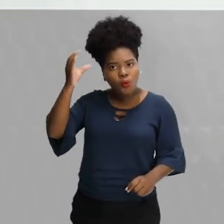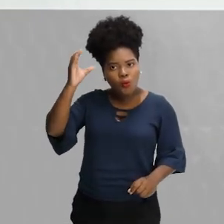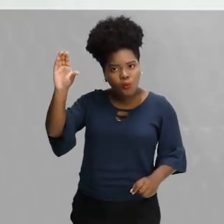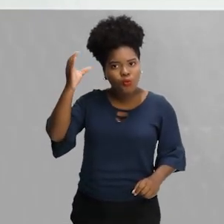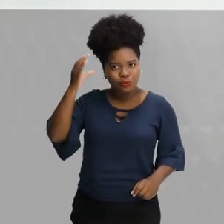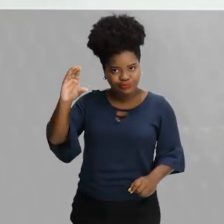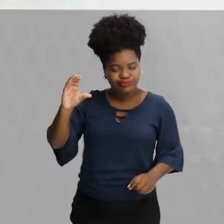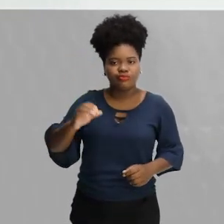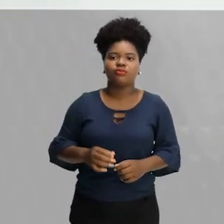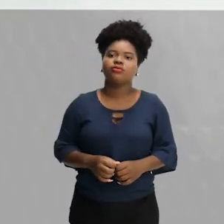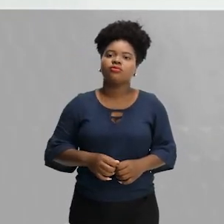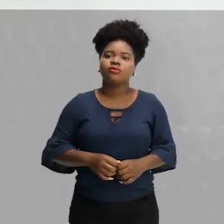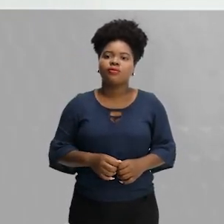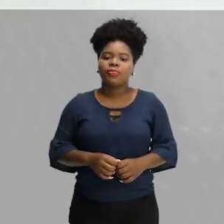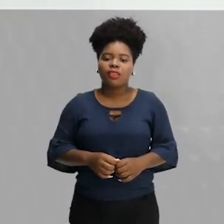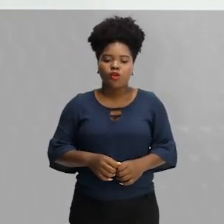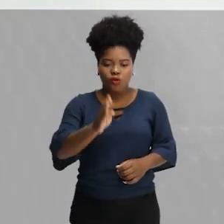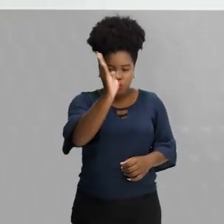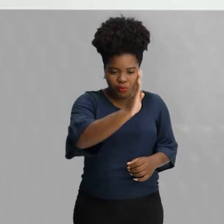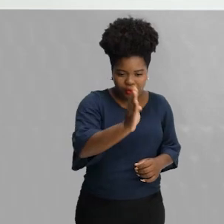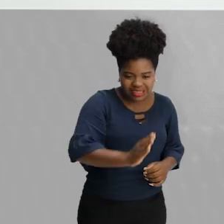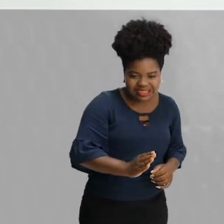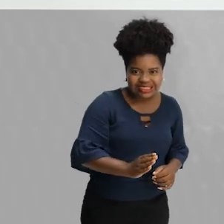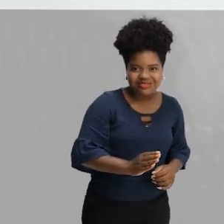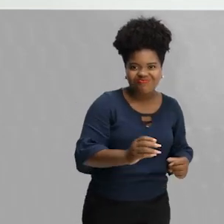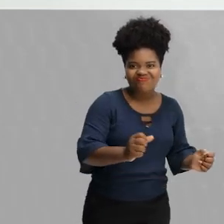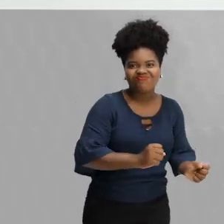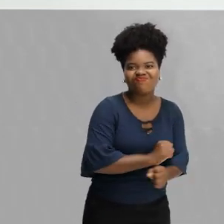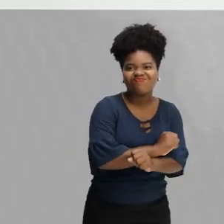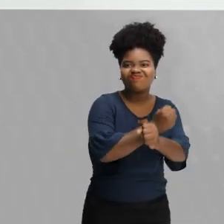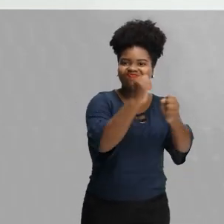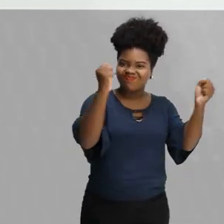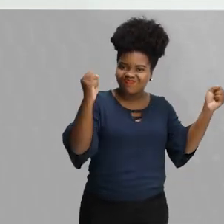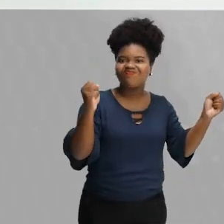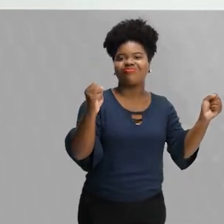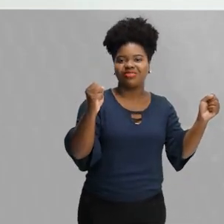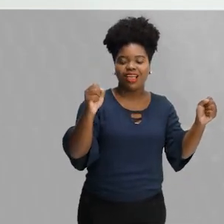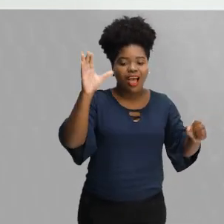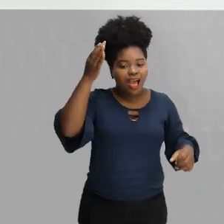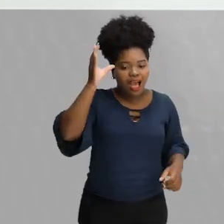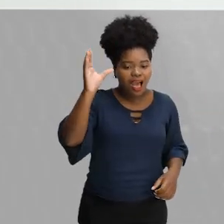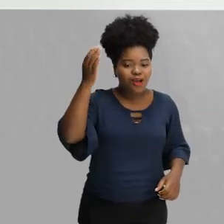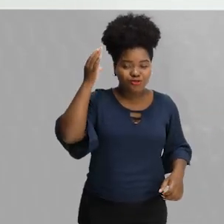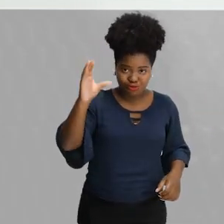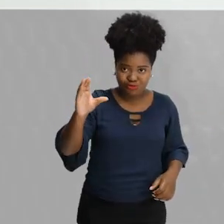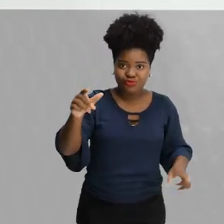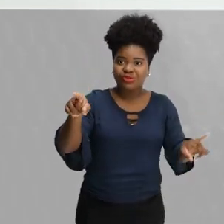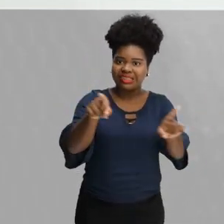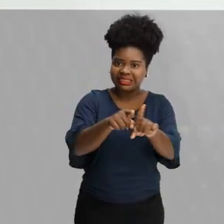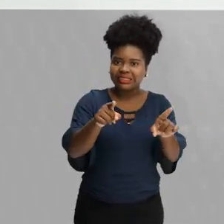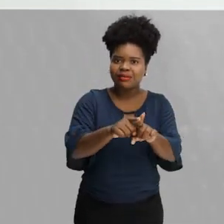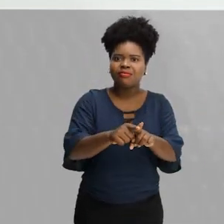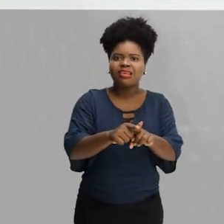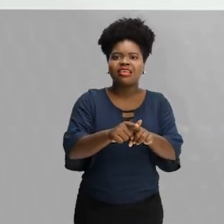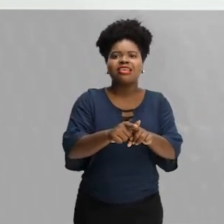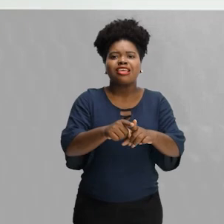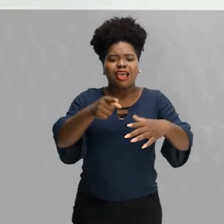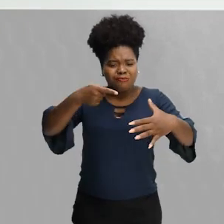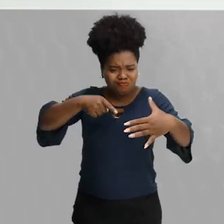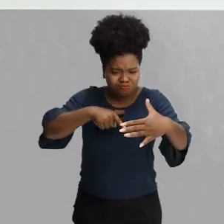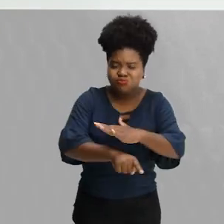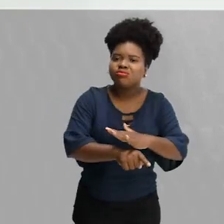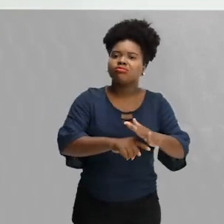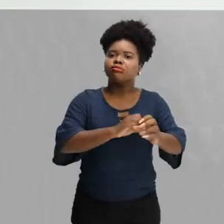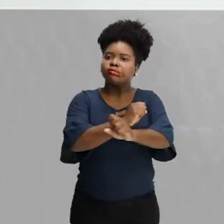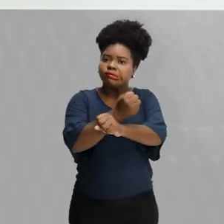território brasileiro é muito grande, a cultura é muito vasta. Você vai de norte a sul, de leste a oeste, você tem aí um que nós chamamos de